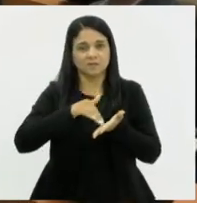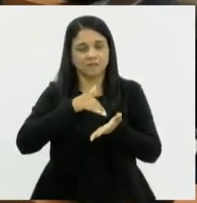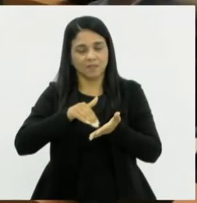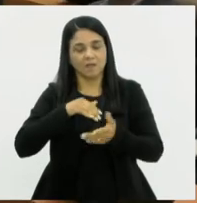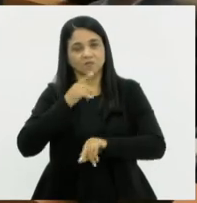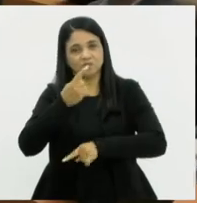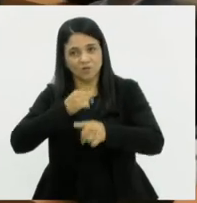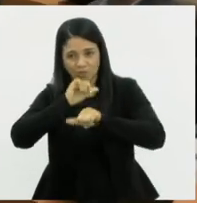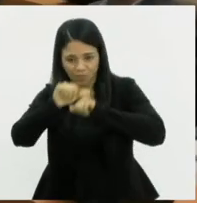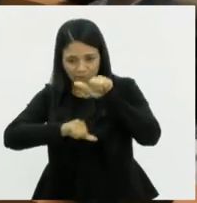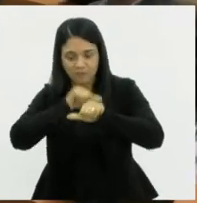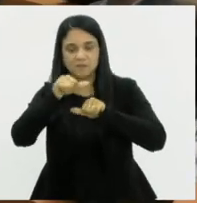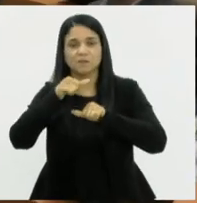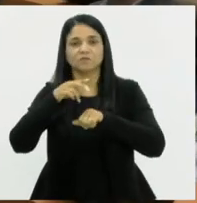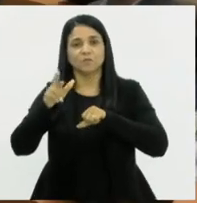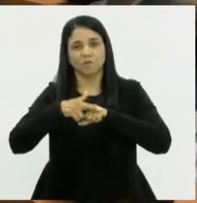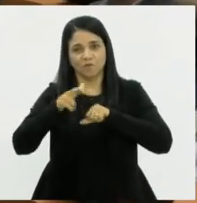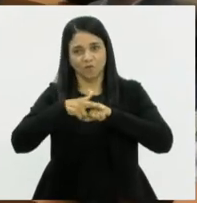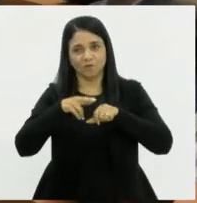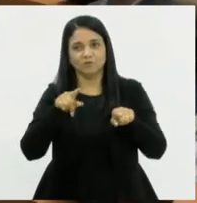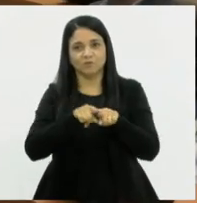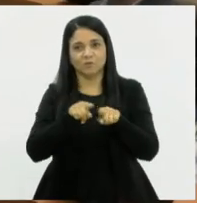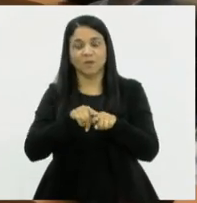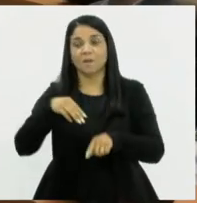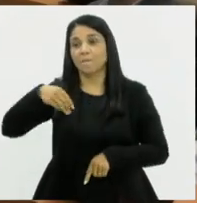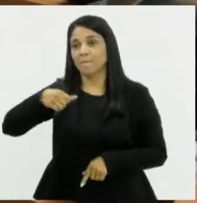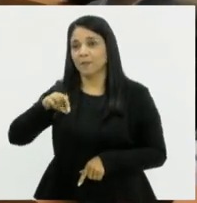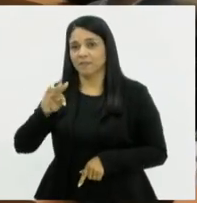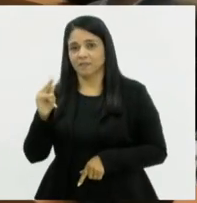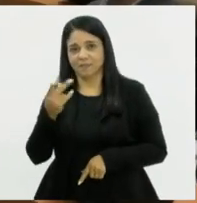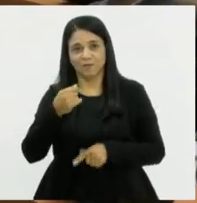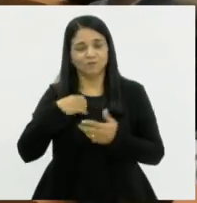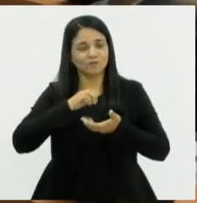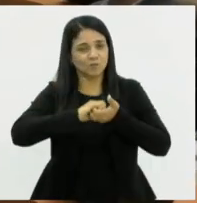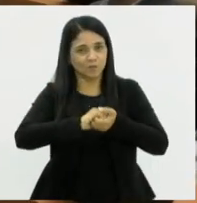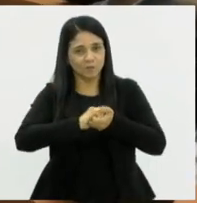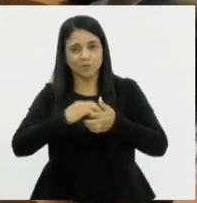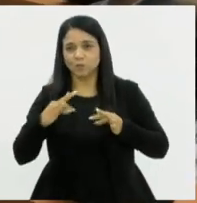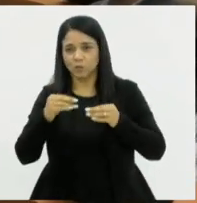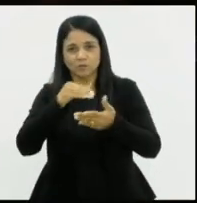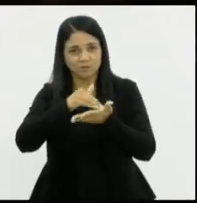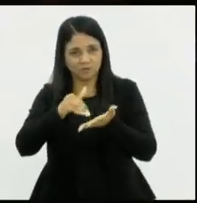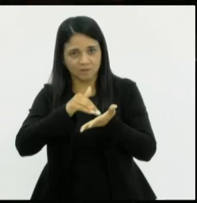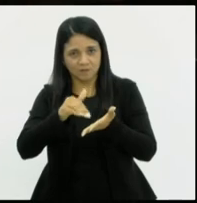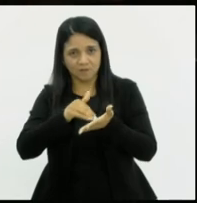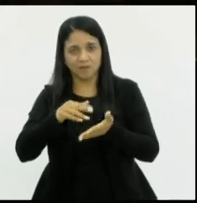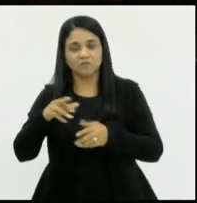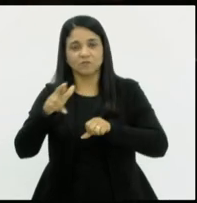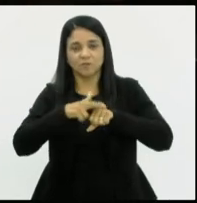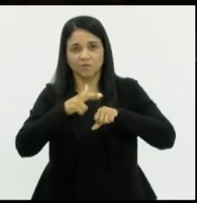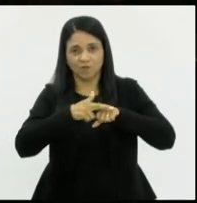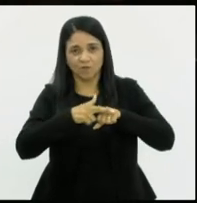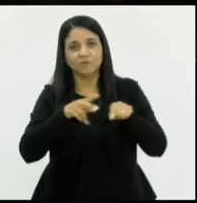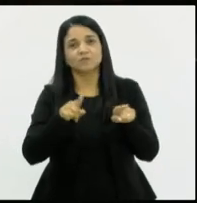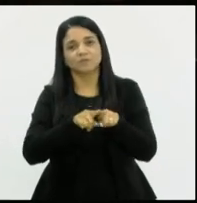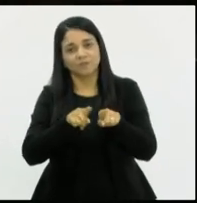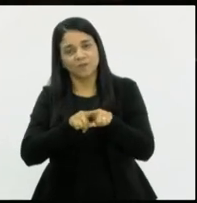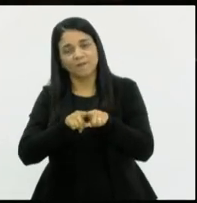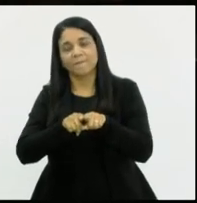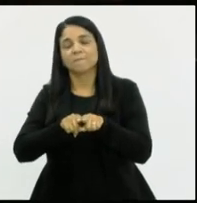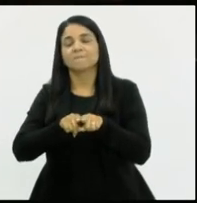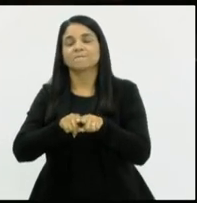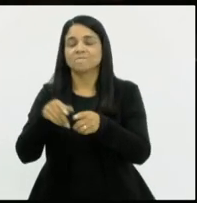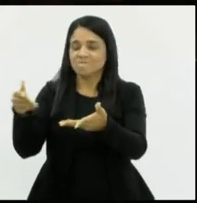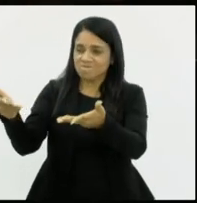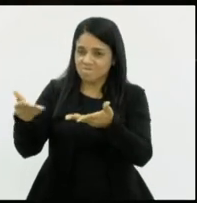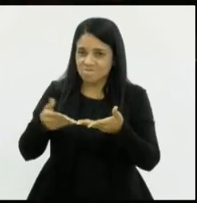Roxo. Cumprimentando aqui o Matheus, eu também estendo o cumprimento a todos os secretários e todos de Belfor Roxo também que